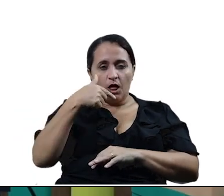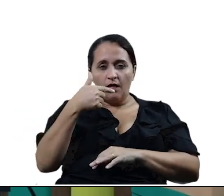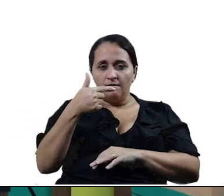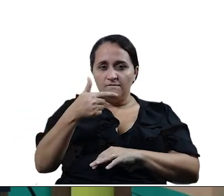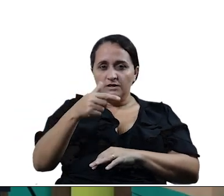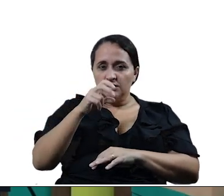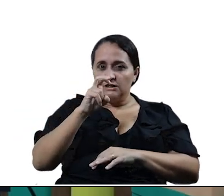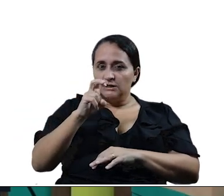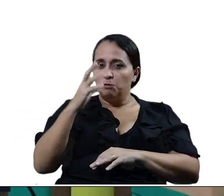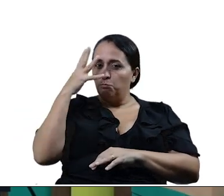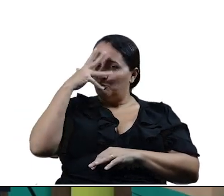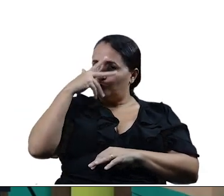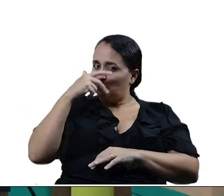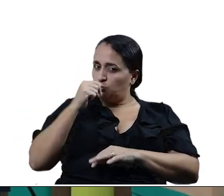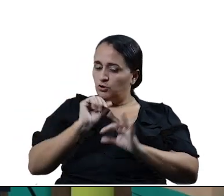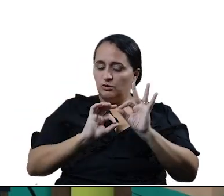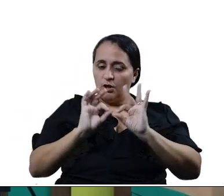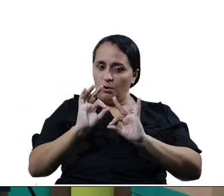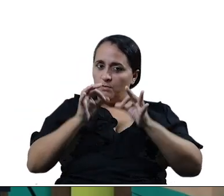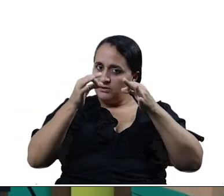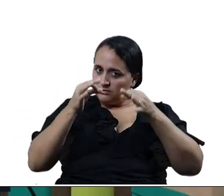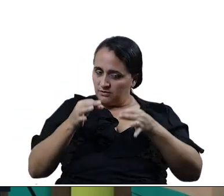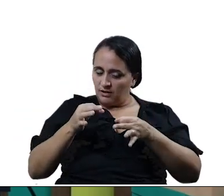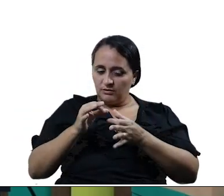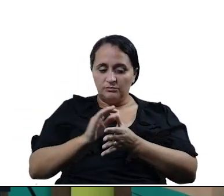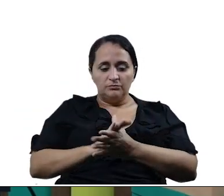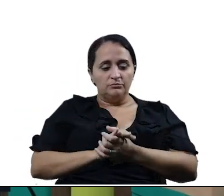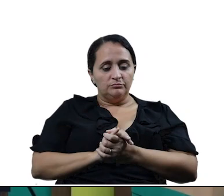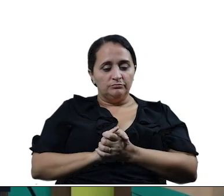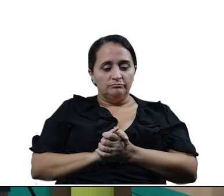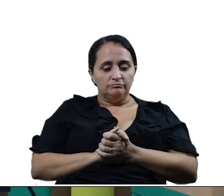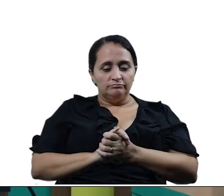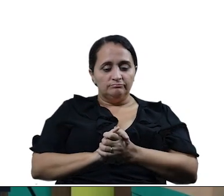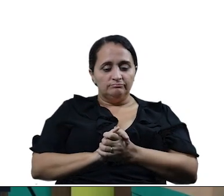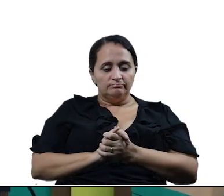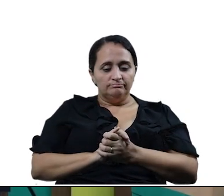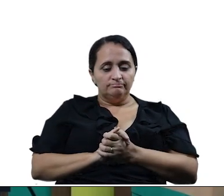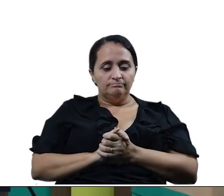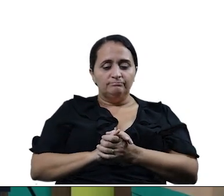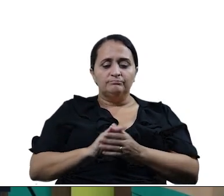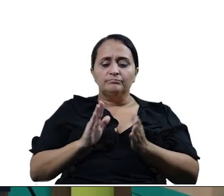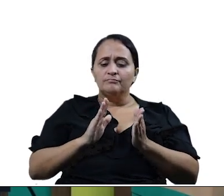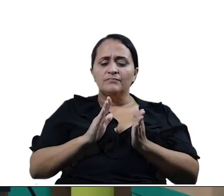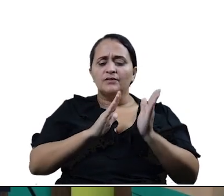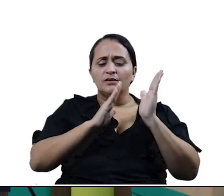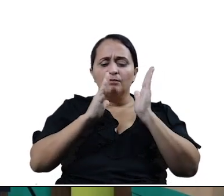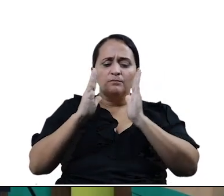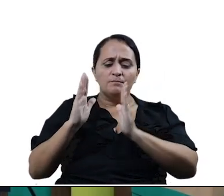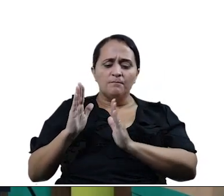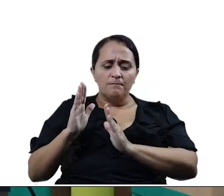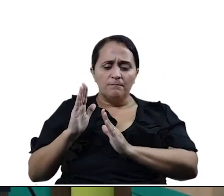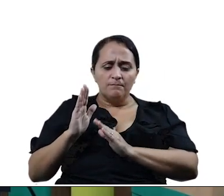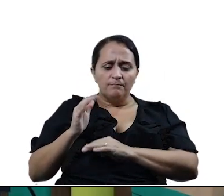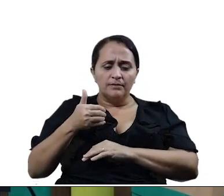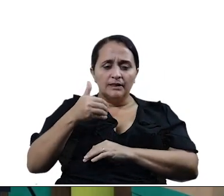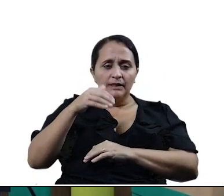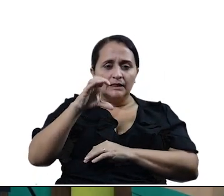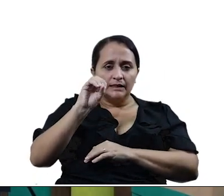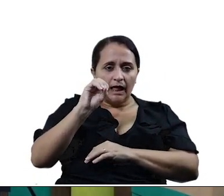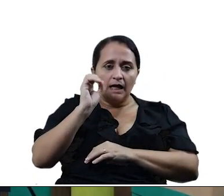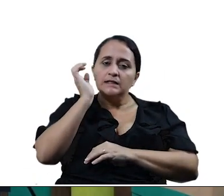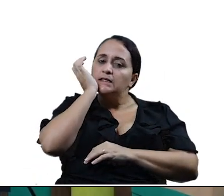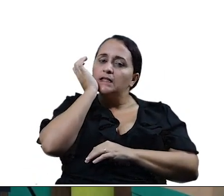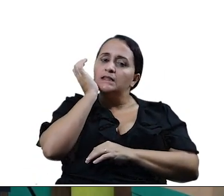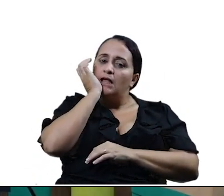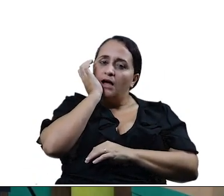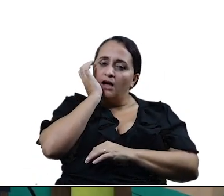0,25, porque também é uma fração decimal. 10 centavos. 1, 2, 3, 4,